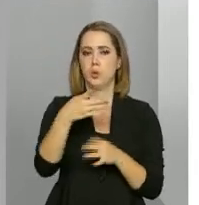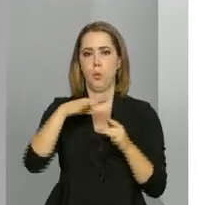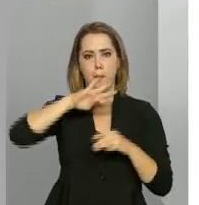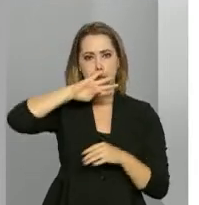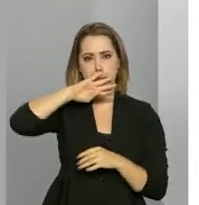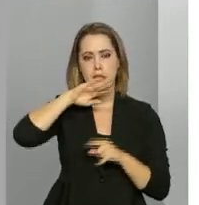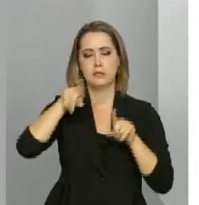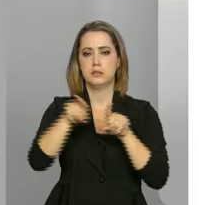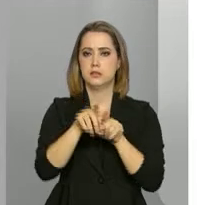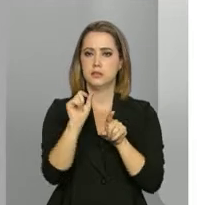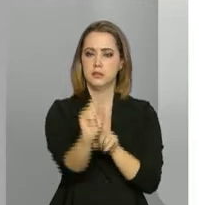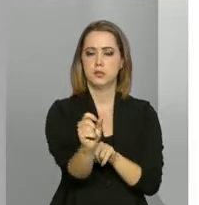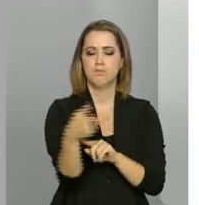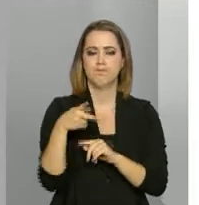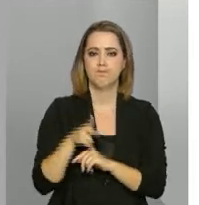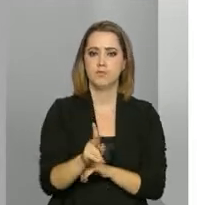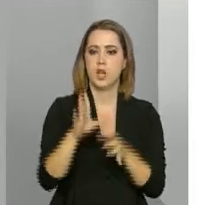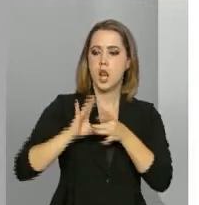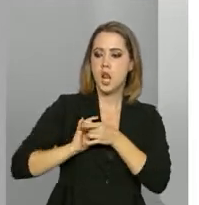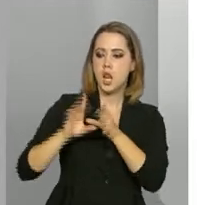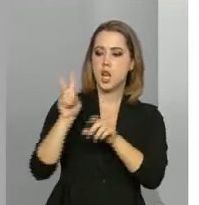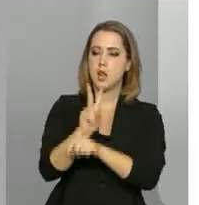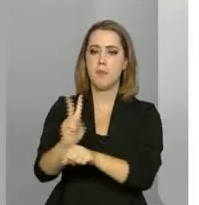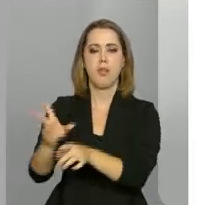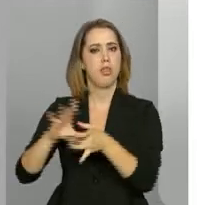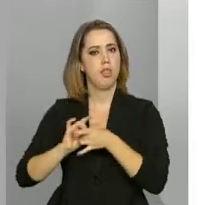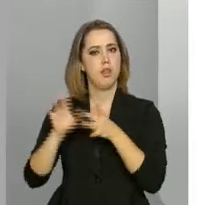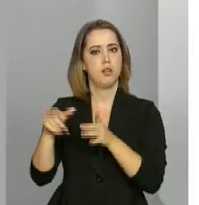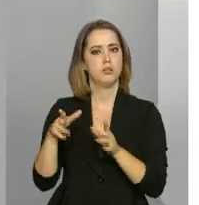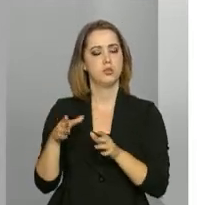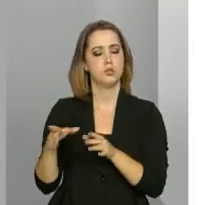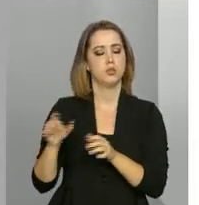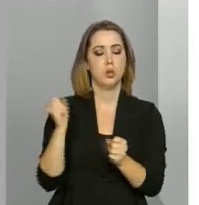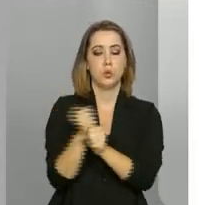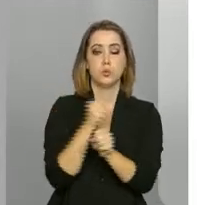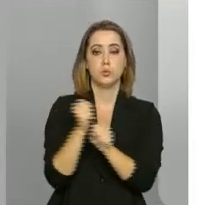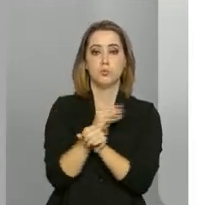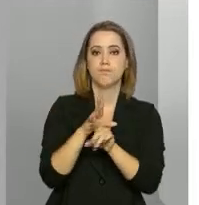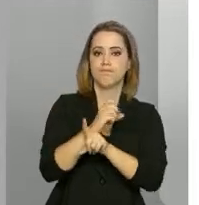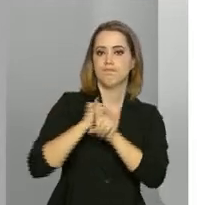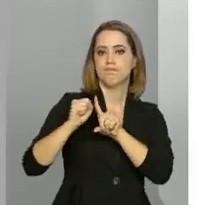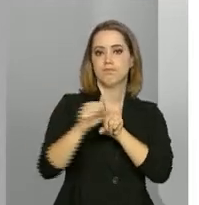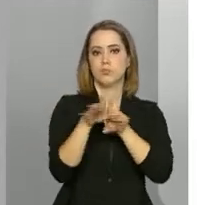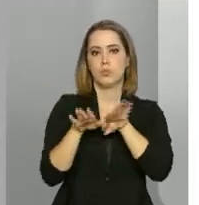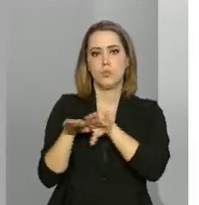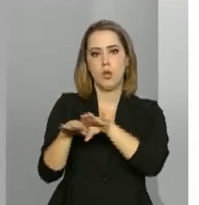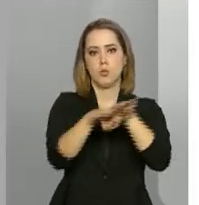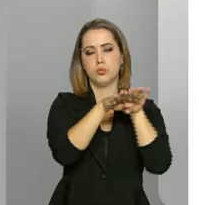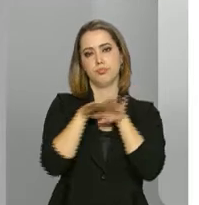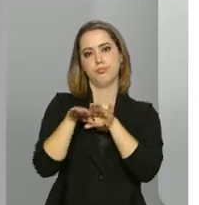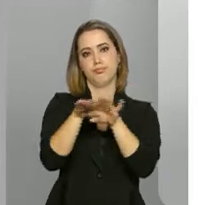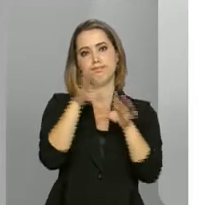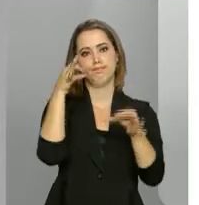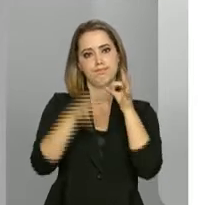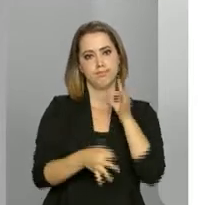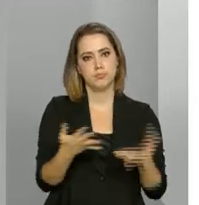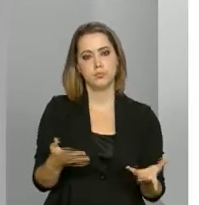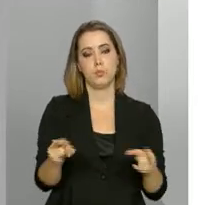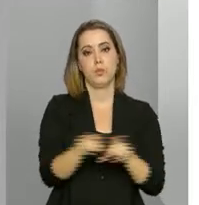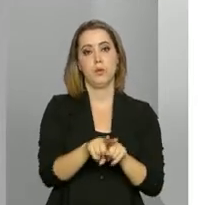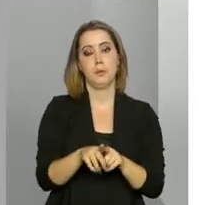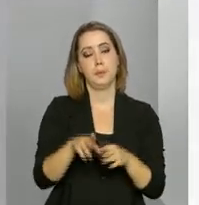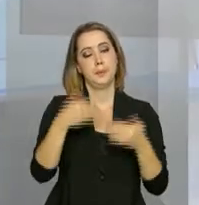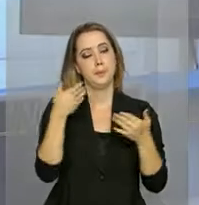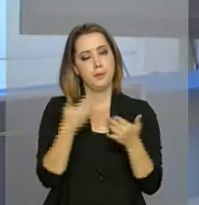sempre teve como norte a construção de uma sociedade justa e igualitária temer disse ainda que o brasil perde um defensor da